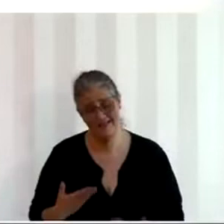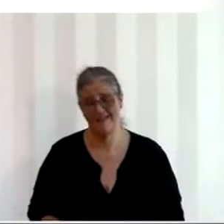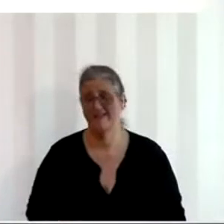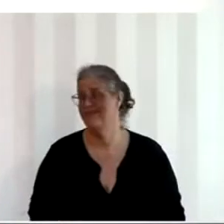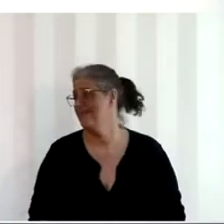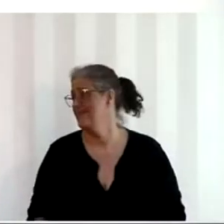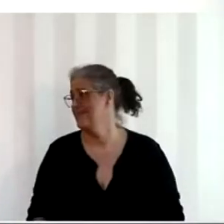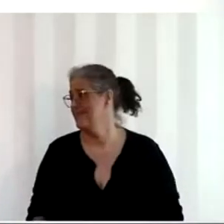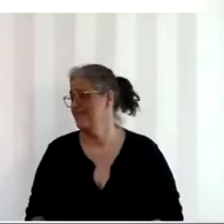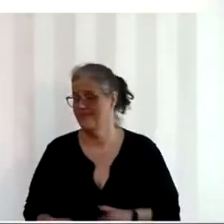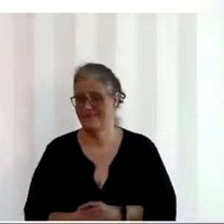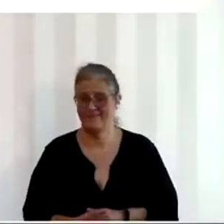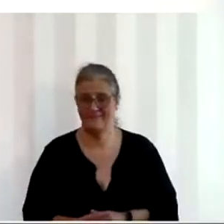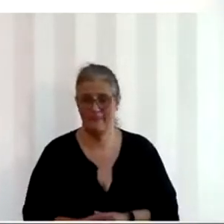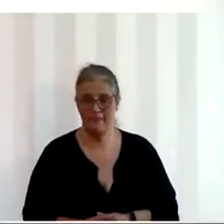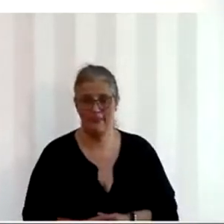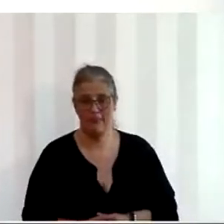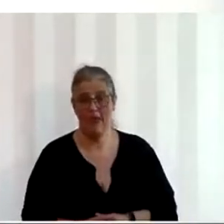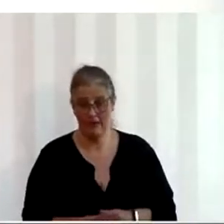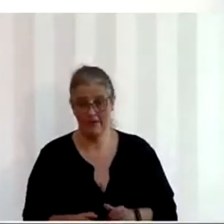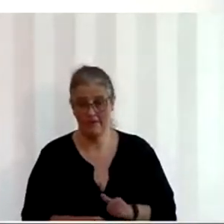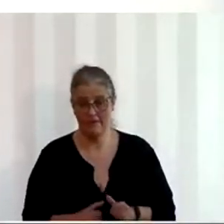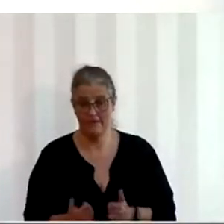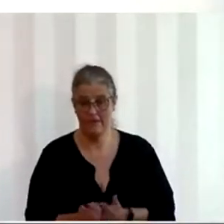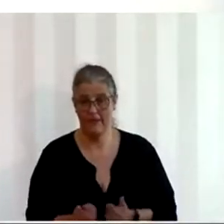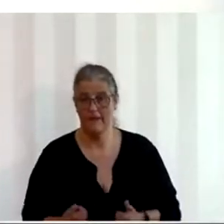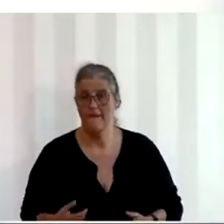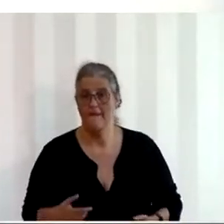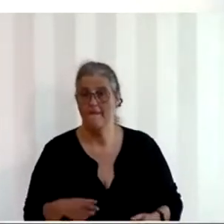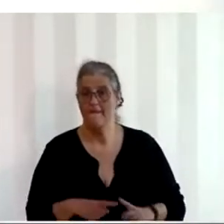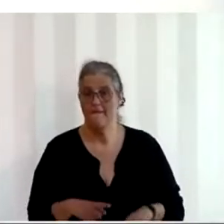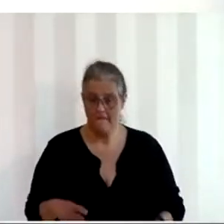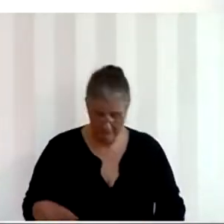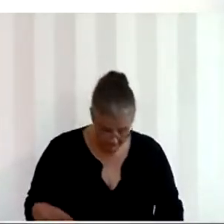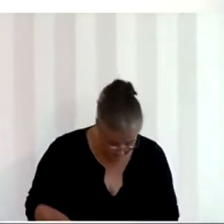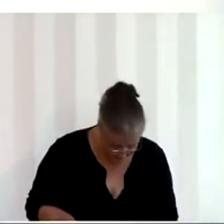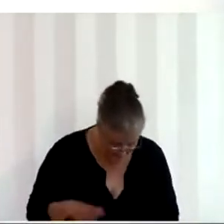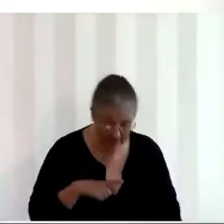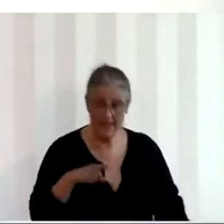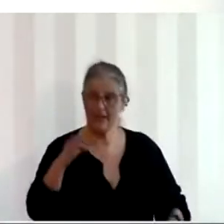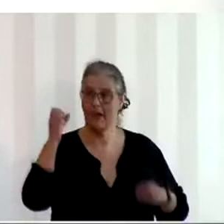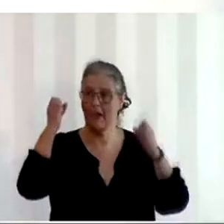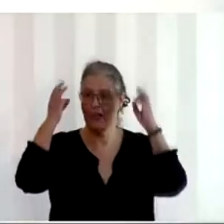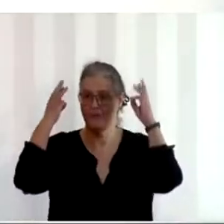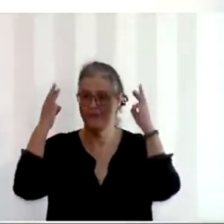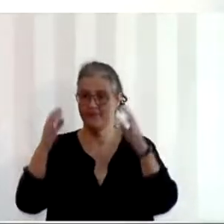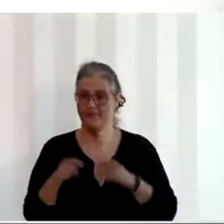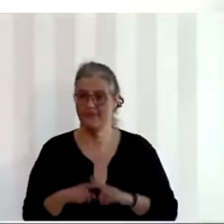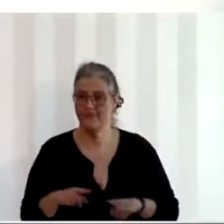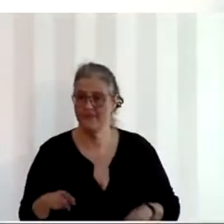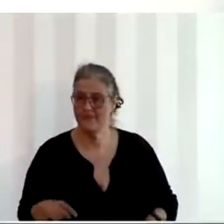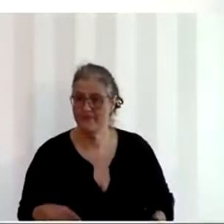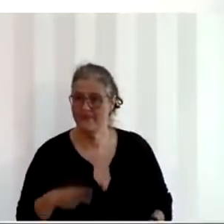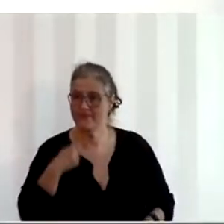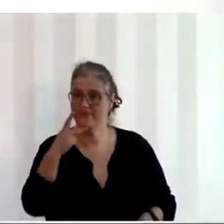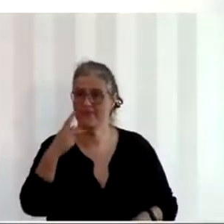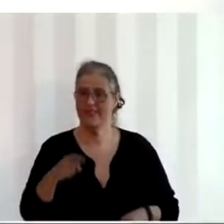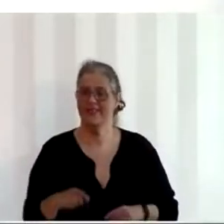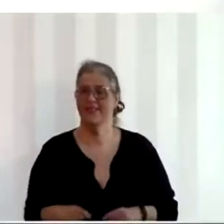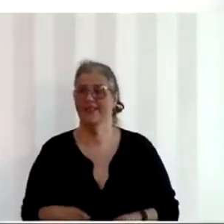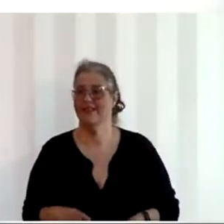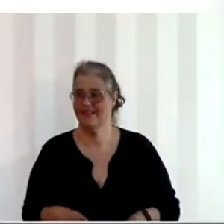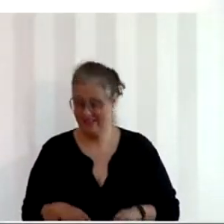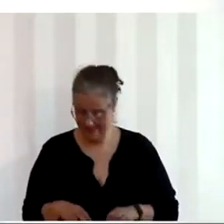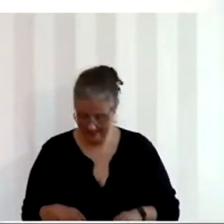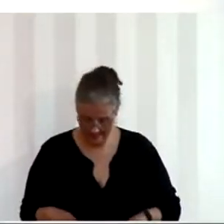Mas já foi lido, o reverendo Sérgio Lima já leu para nós que em dado momento da vida de Israel, Moisés chega para o Senhor e diz: Senhor, não nos faça subir